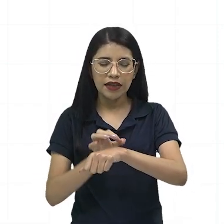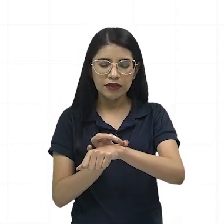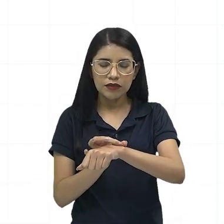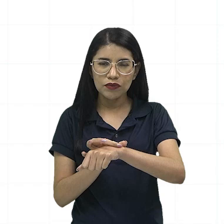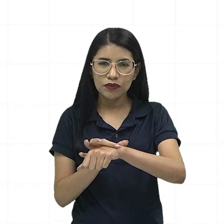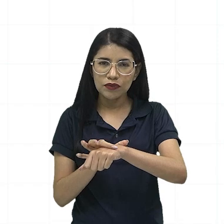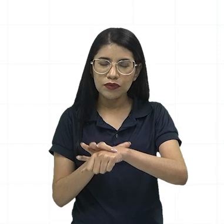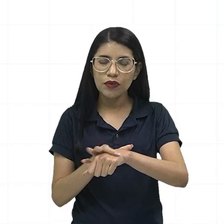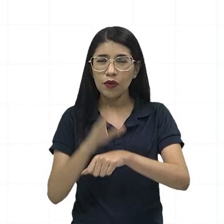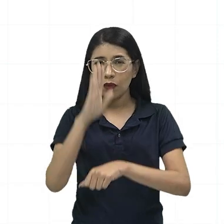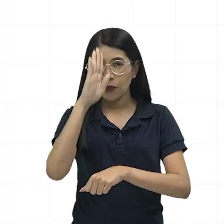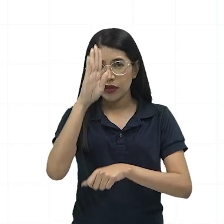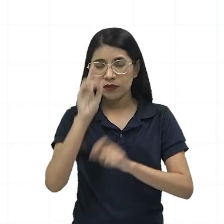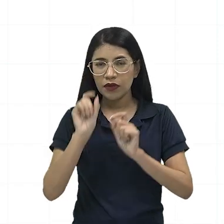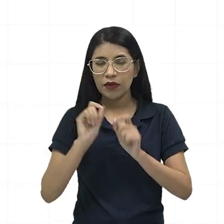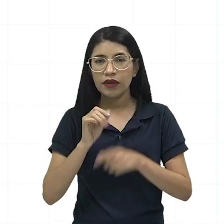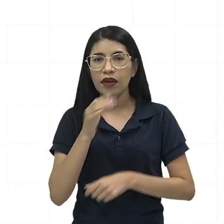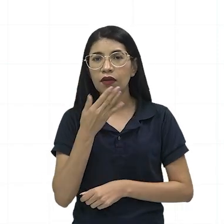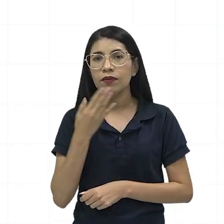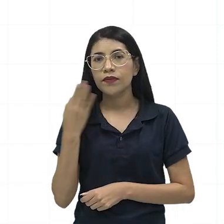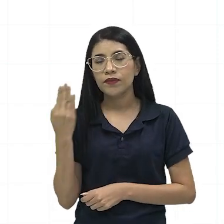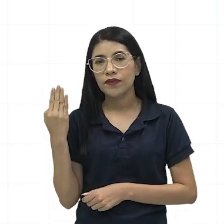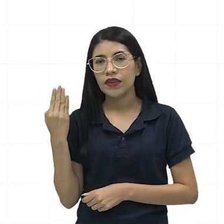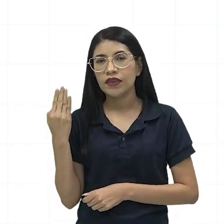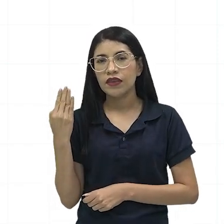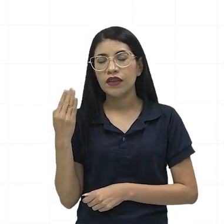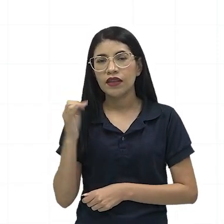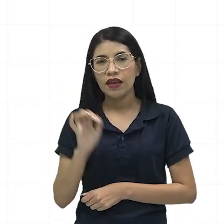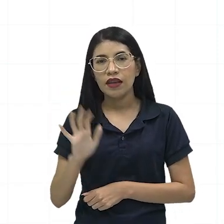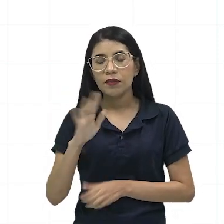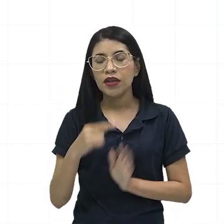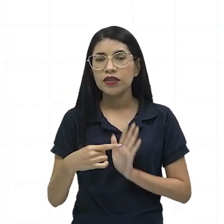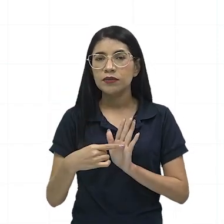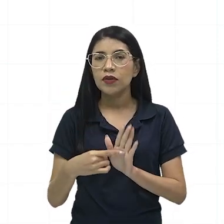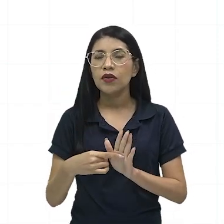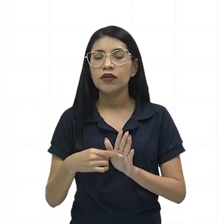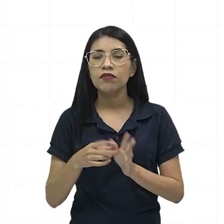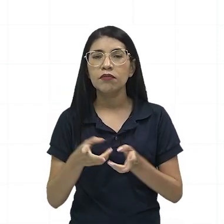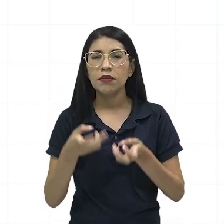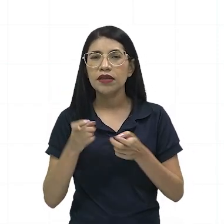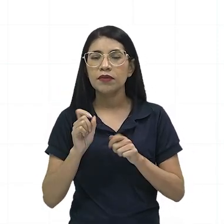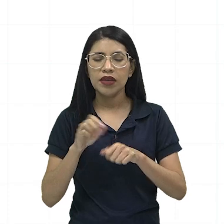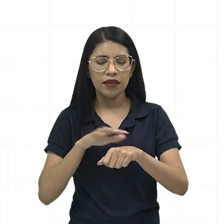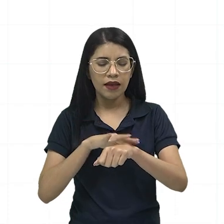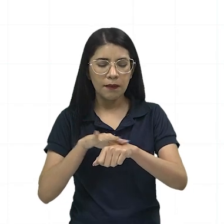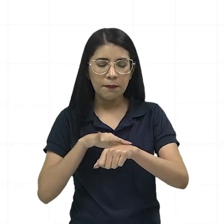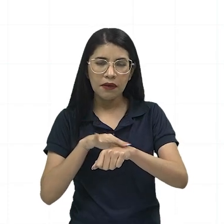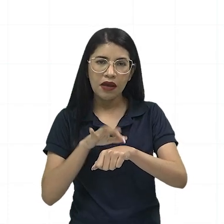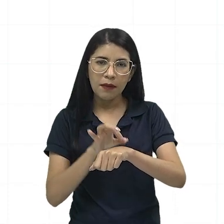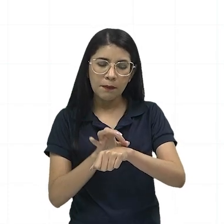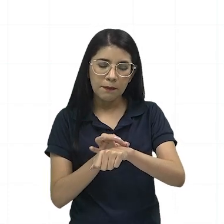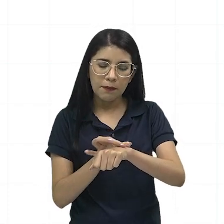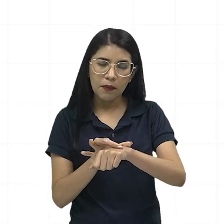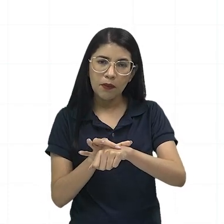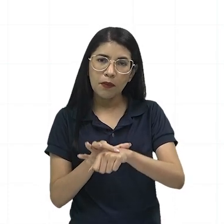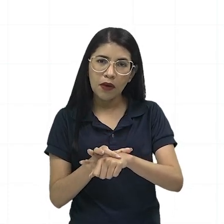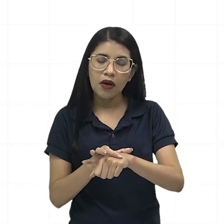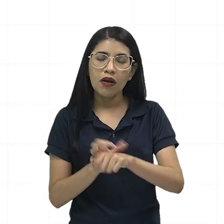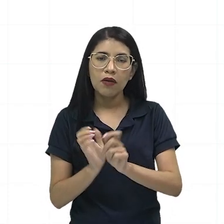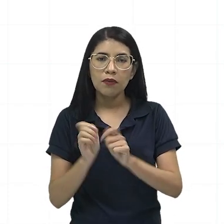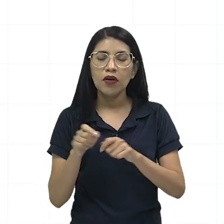o principal sintoma é essa ferida aí na imagem, né? Que essas feridas elas podem evoluir